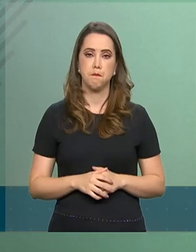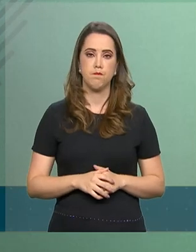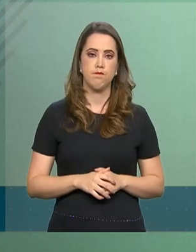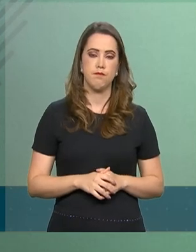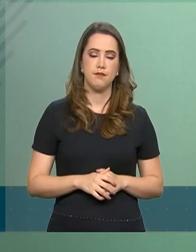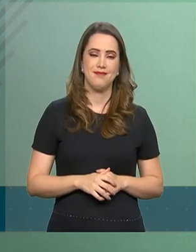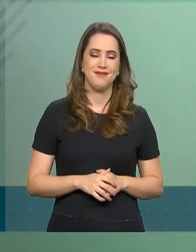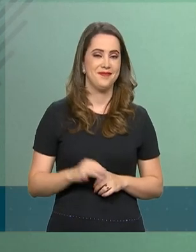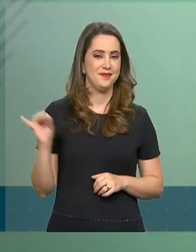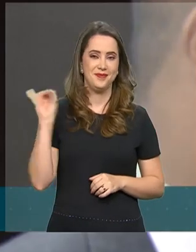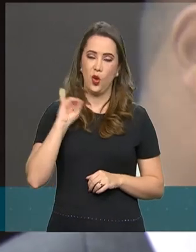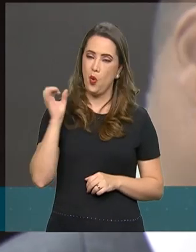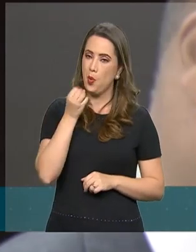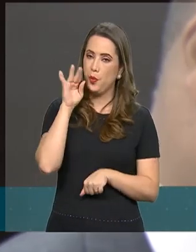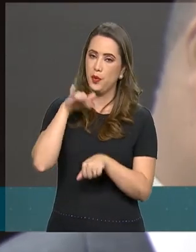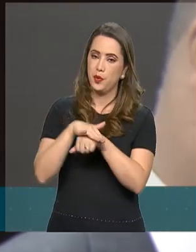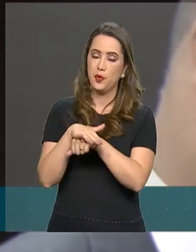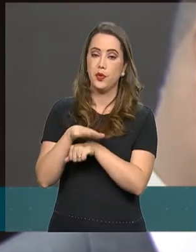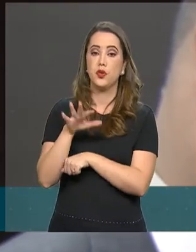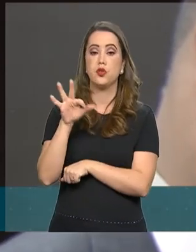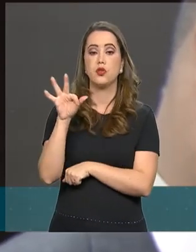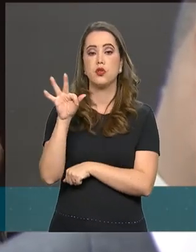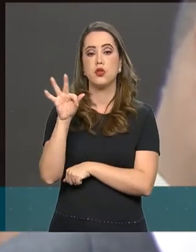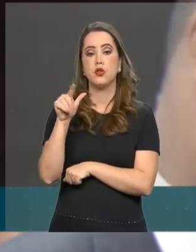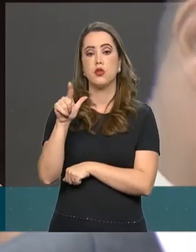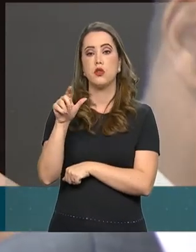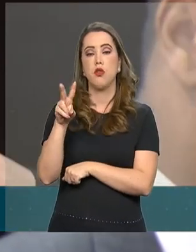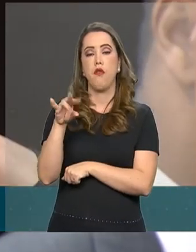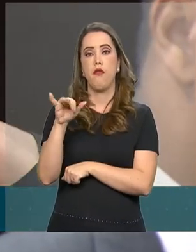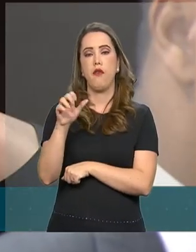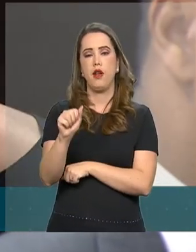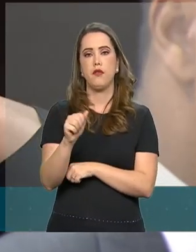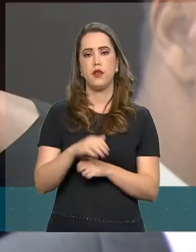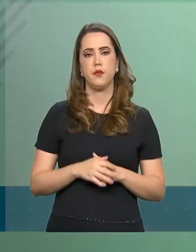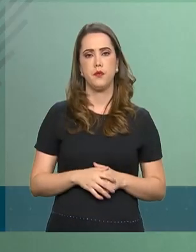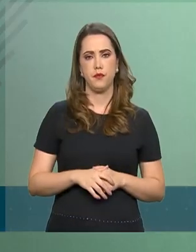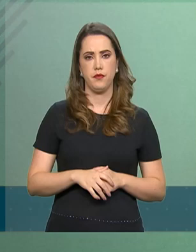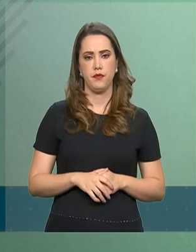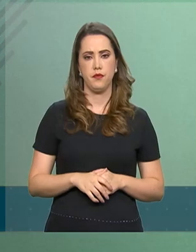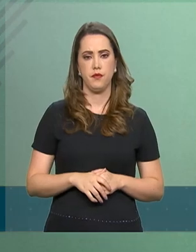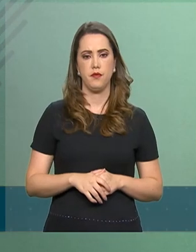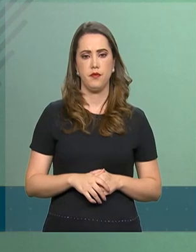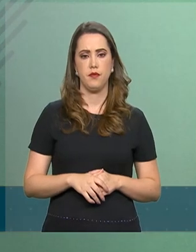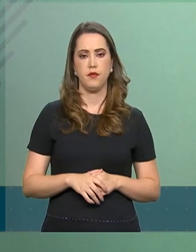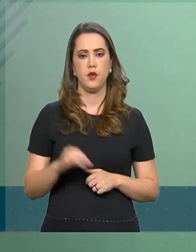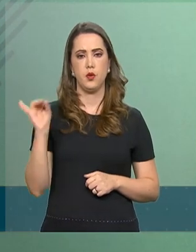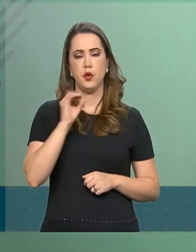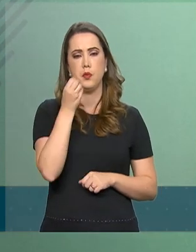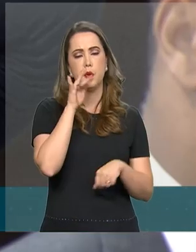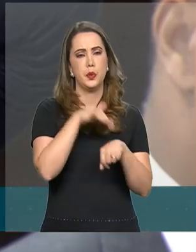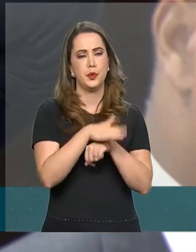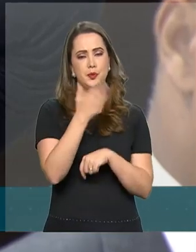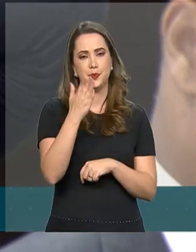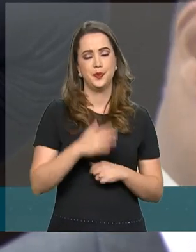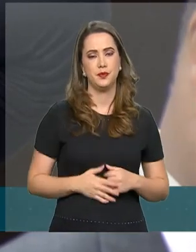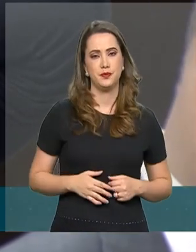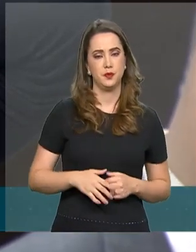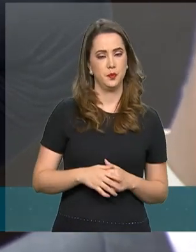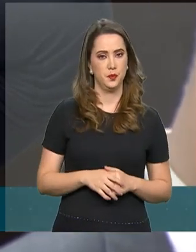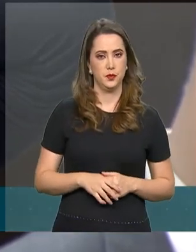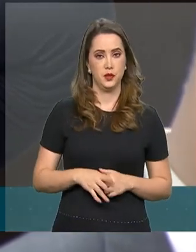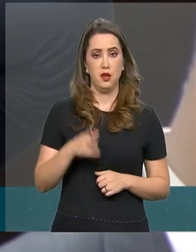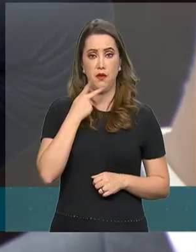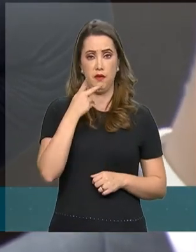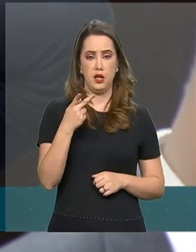boa noite faltava isso aqui fala sair da agência bloomberg o vou fazer olá boa noite boa noite sobre a